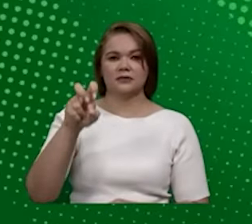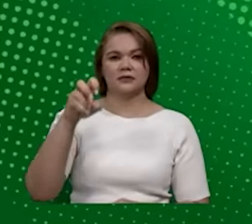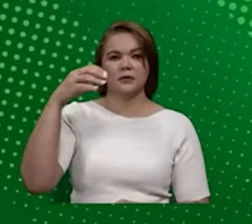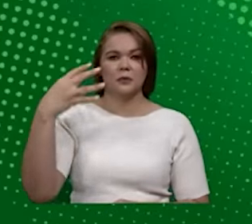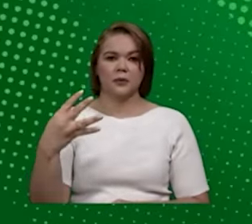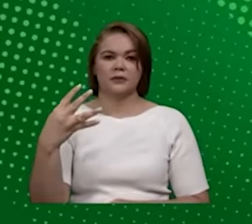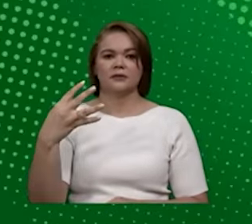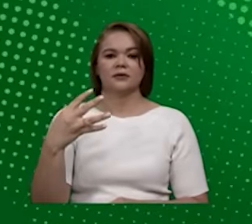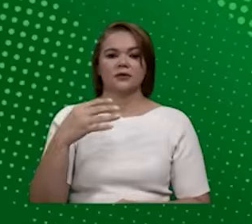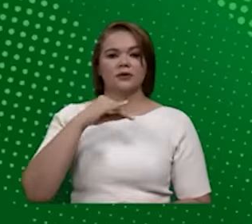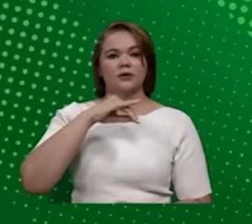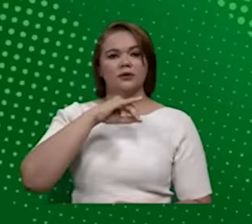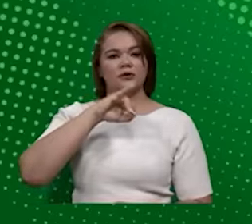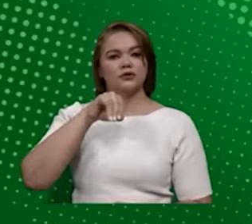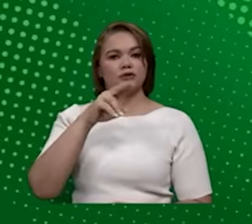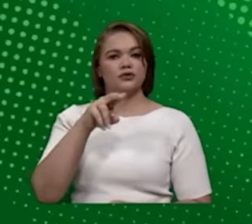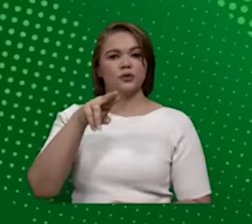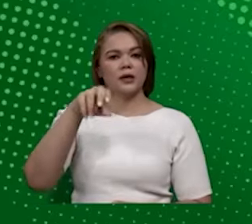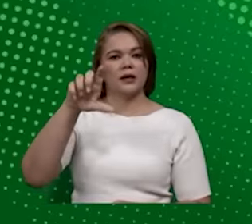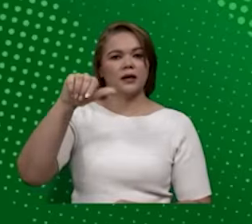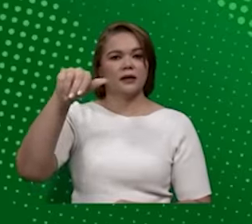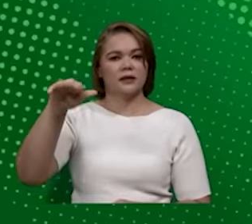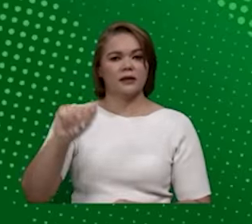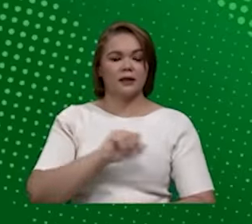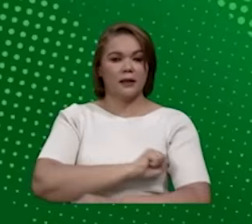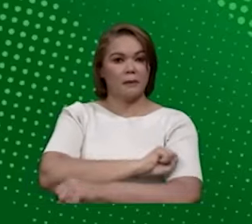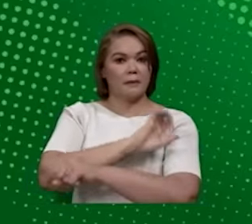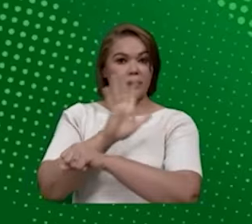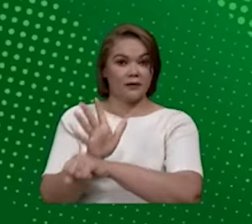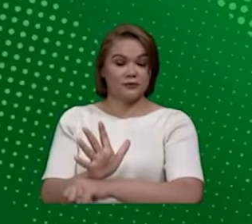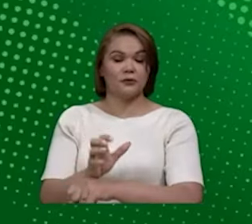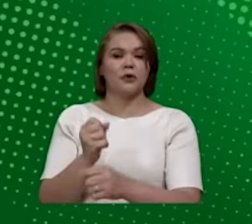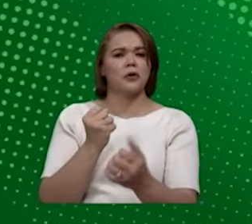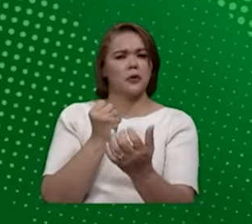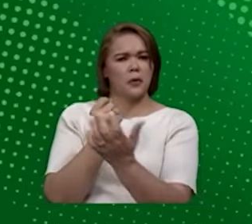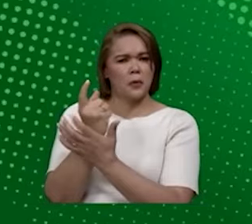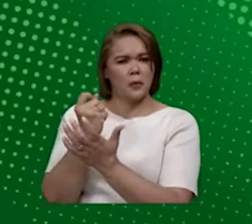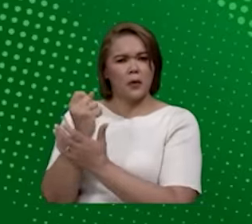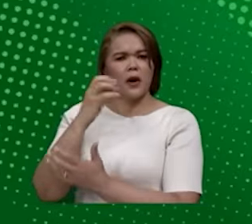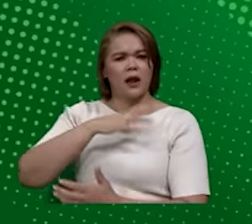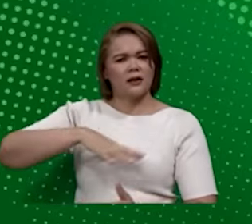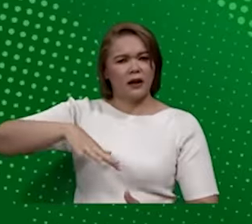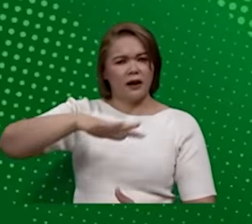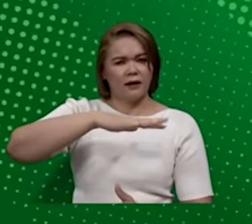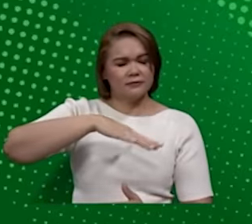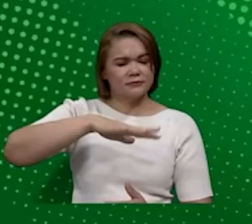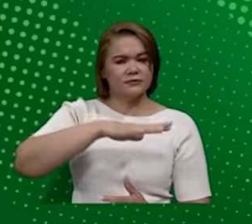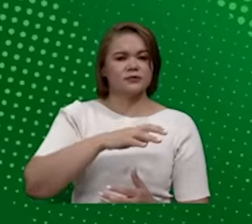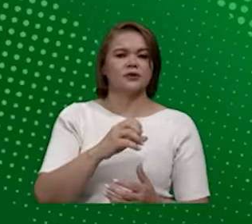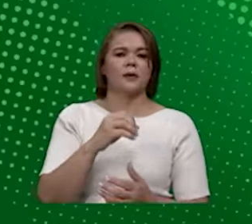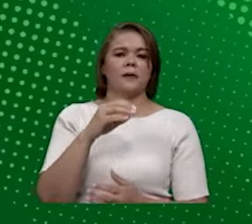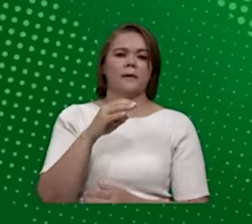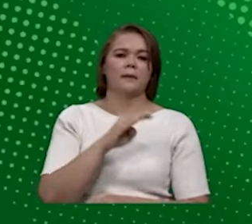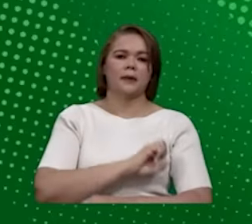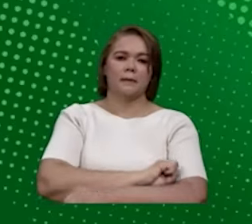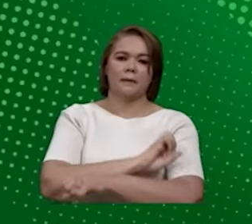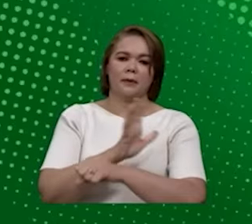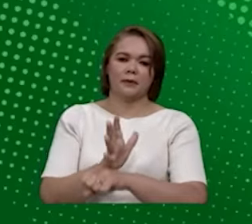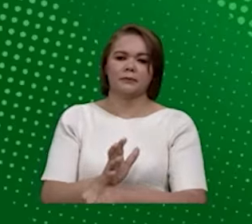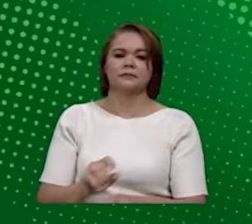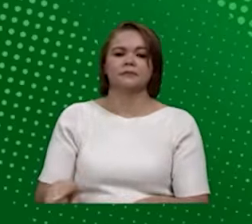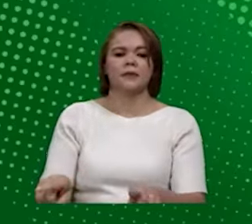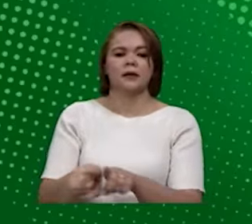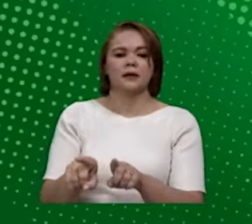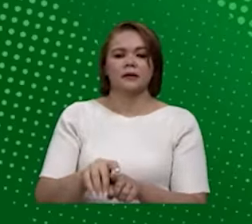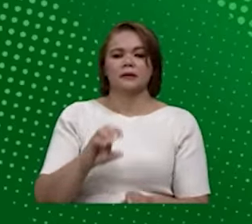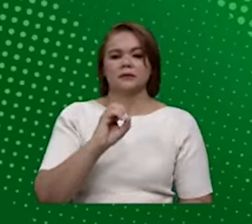0399254. Juliana, Barra dos Coqueiros, onde reside, adquiriu lá mesmo na Regional Barra. E agora aqui, ó,